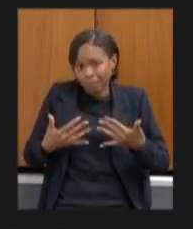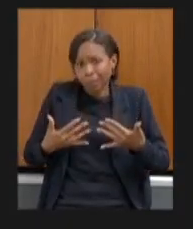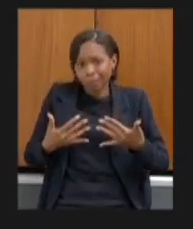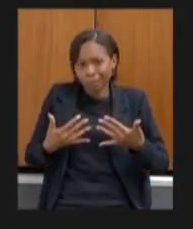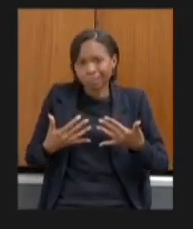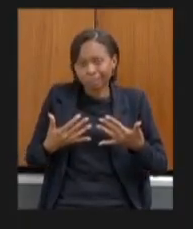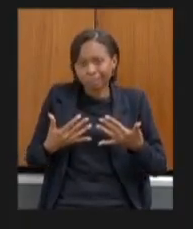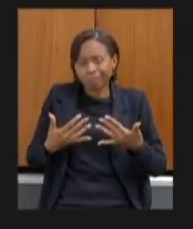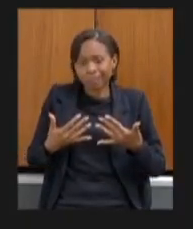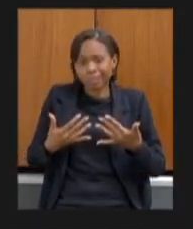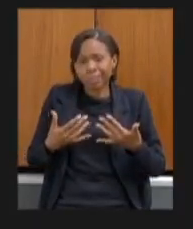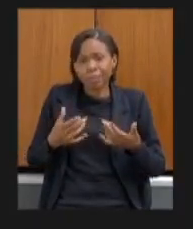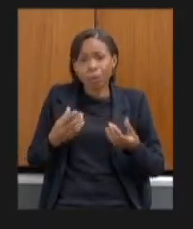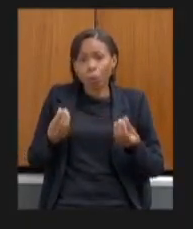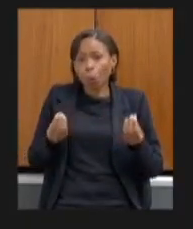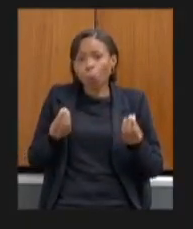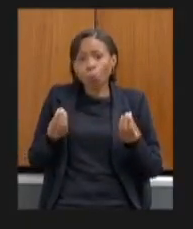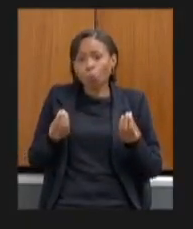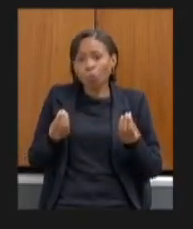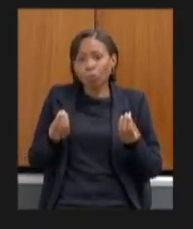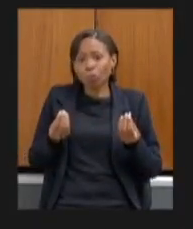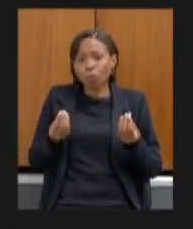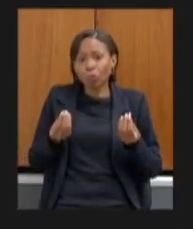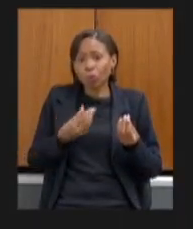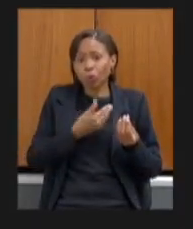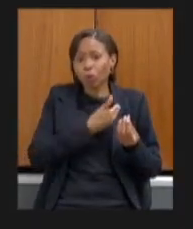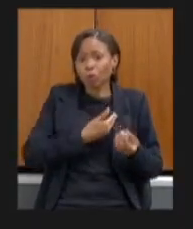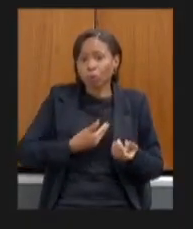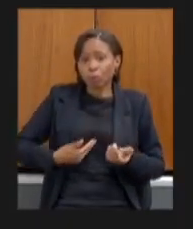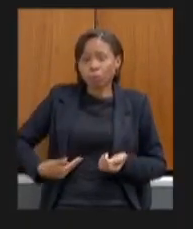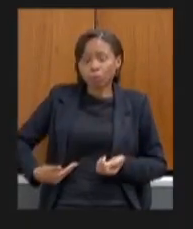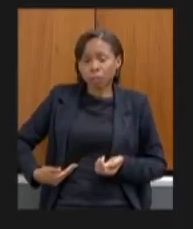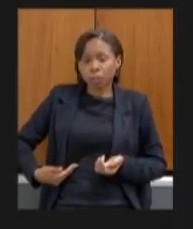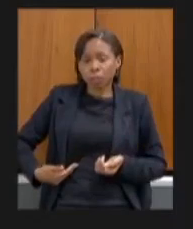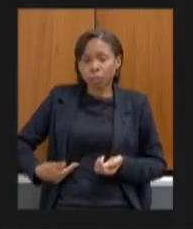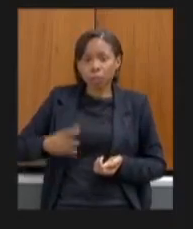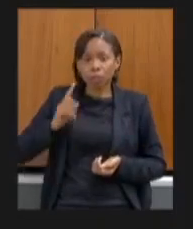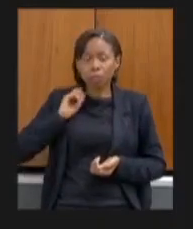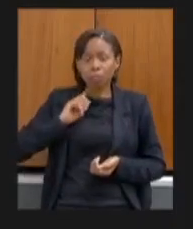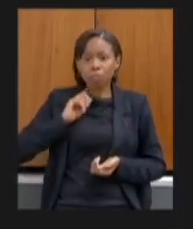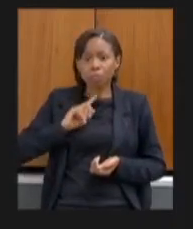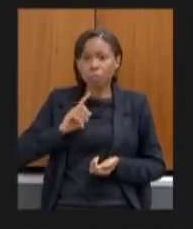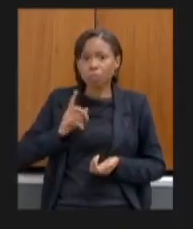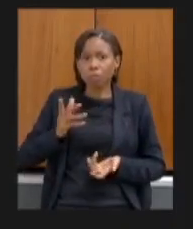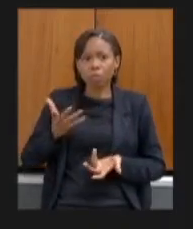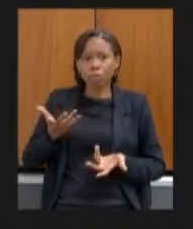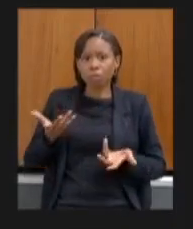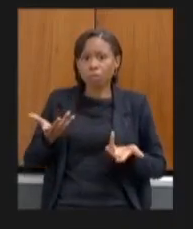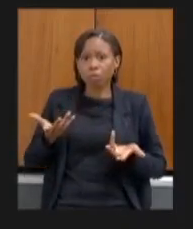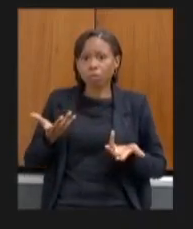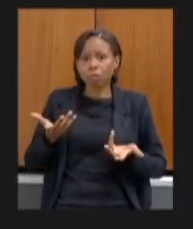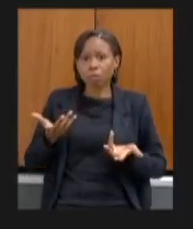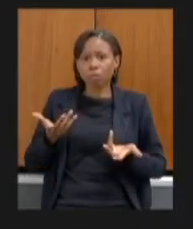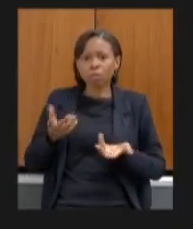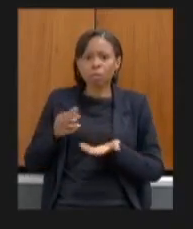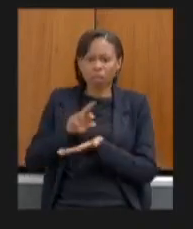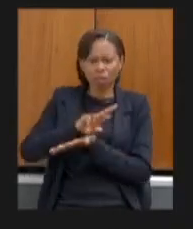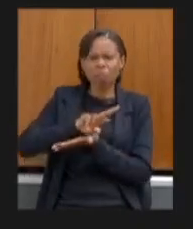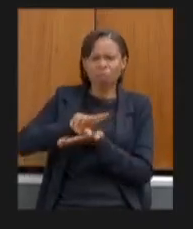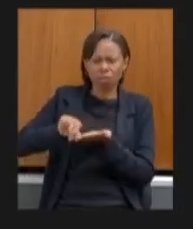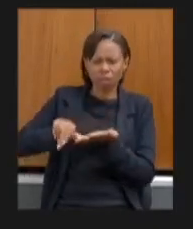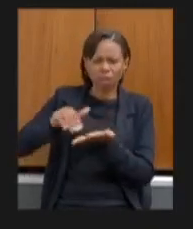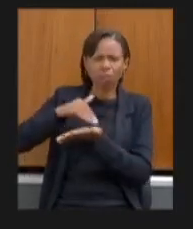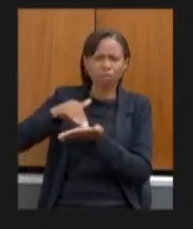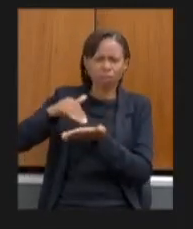governo da posição do governo realmente nessa situação, digamos, que vários secretários,